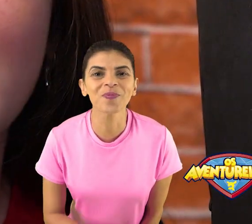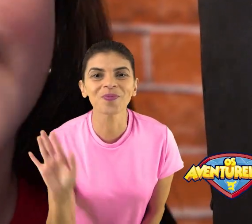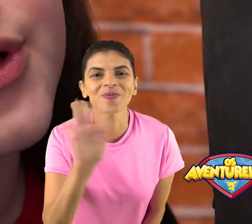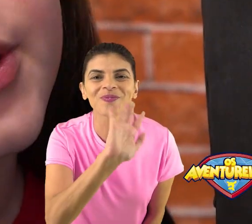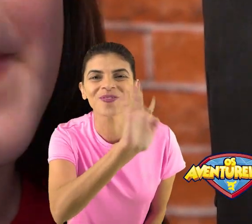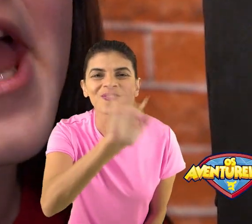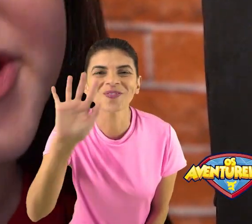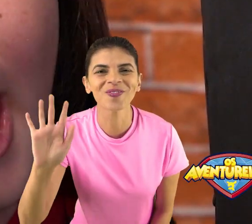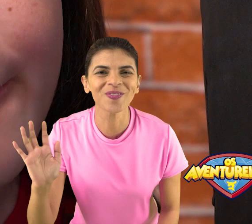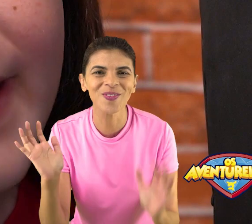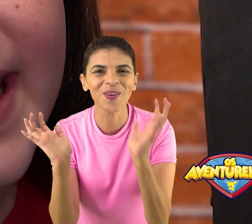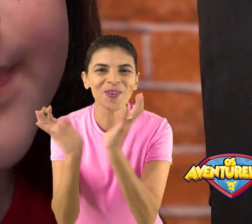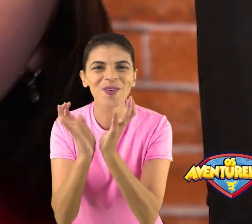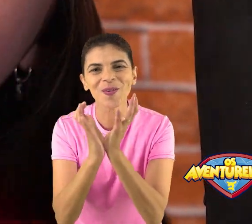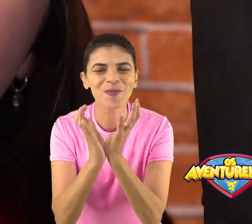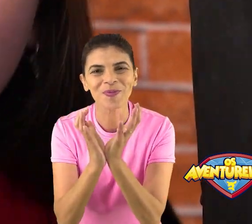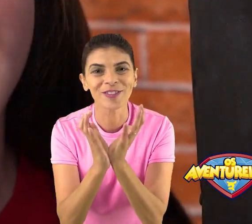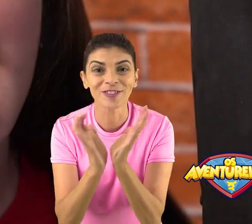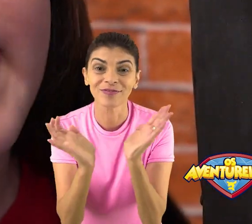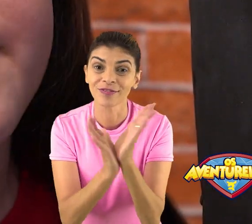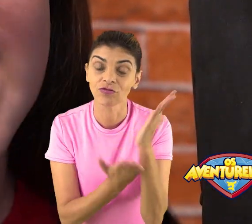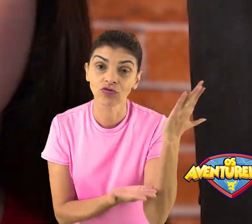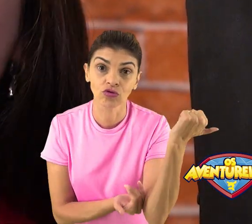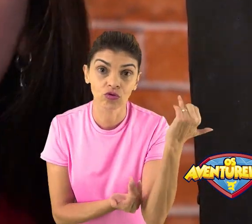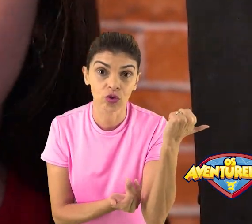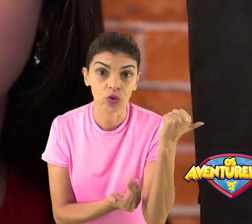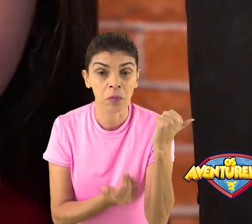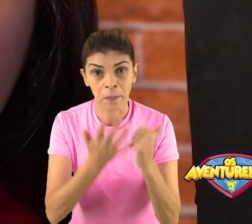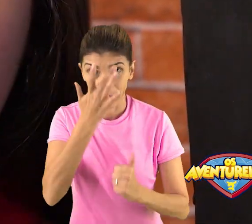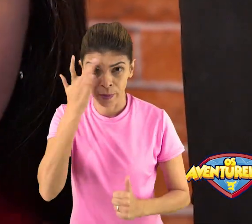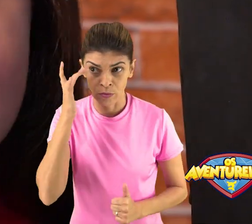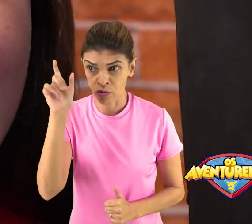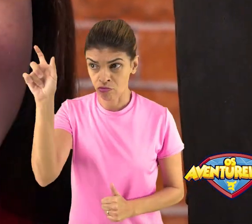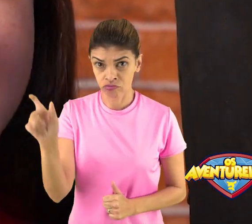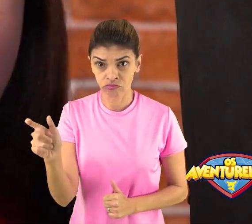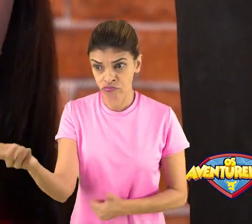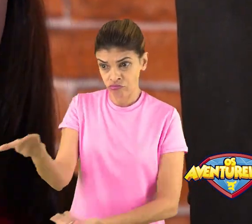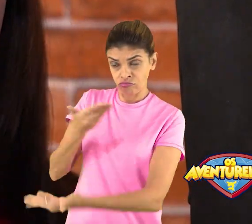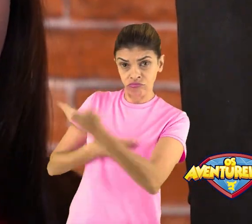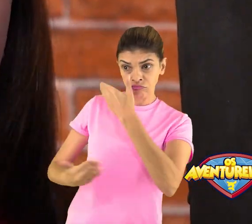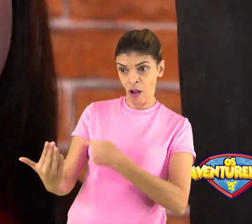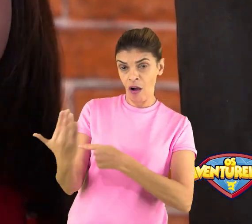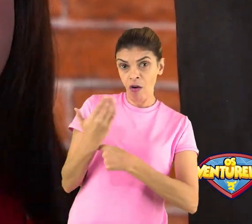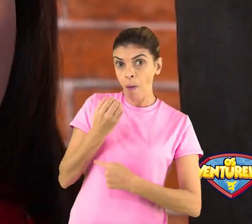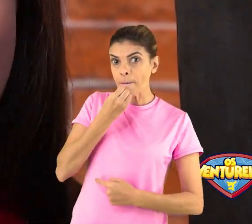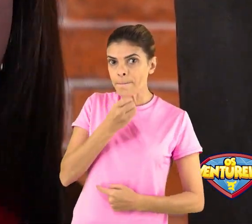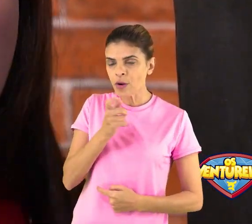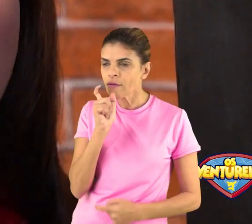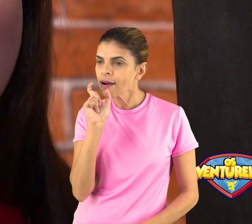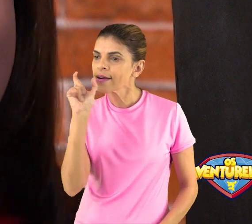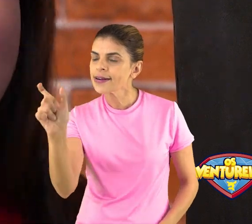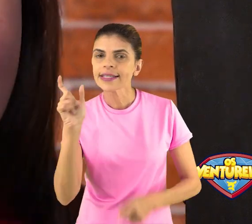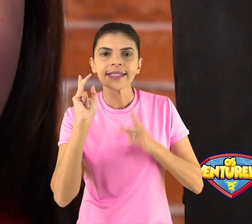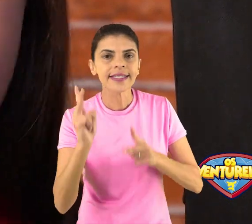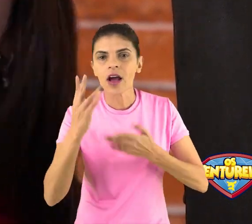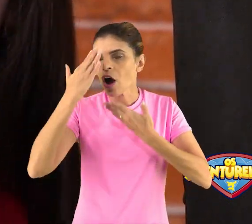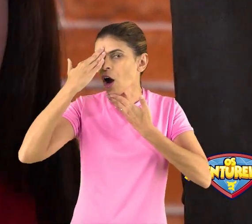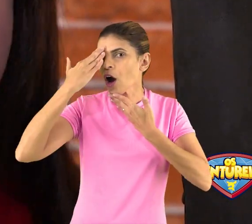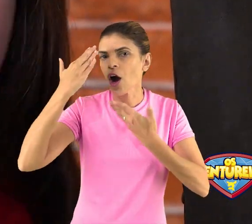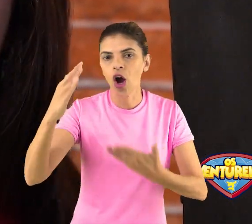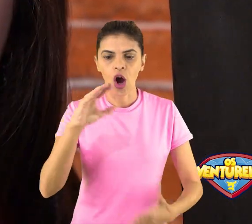Oi, público super jovem! Quando alguém faz alguma coisa boa pra gente, devemos sempre